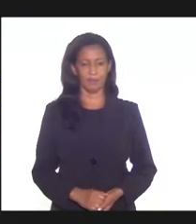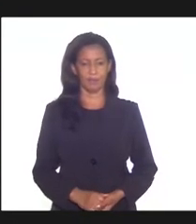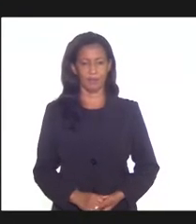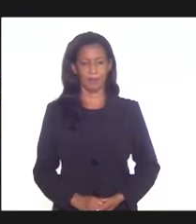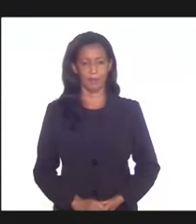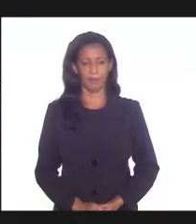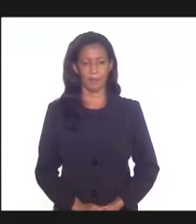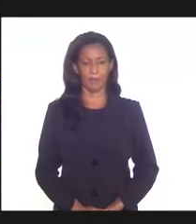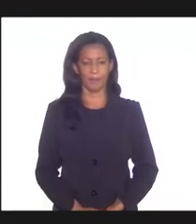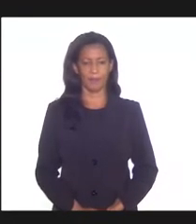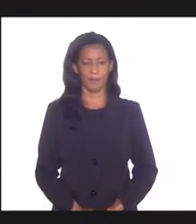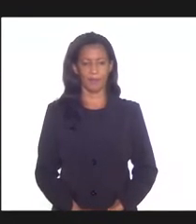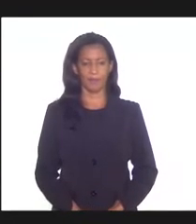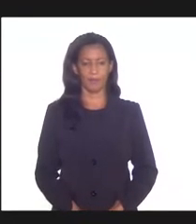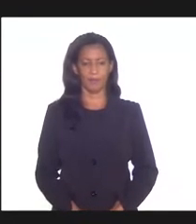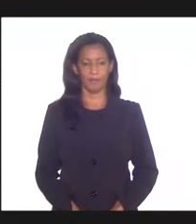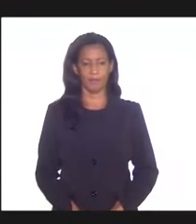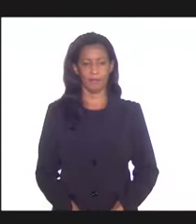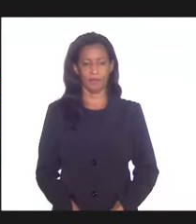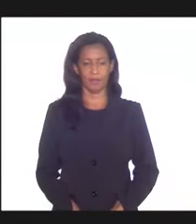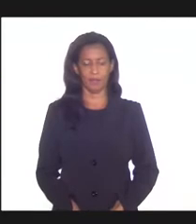Eu sei.